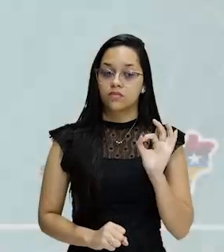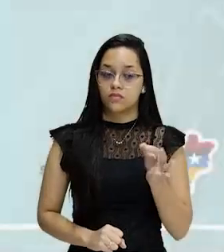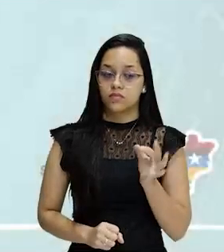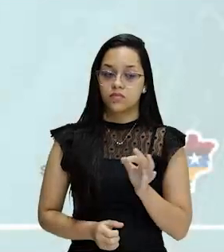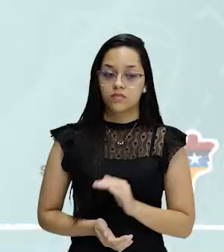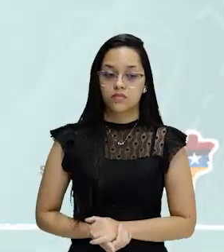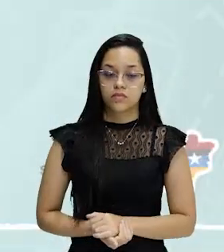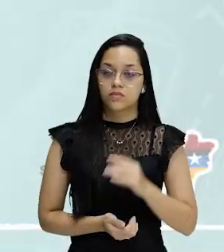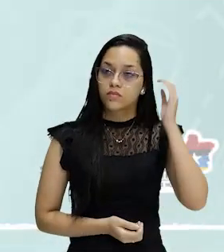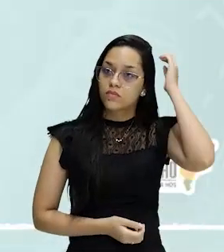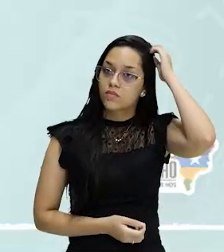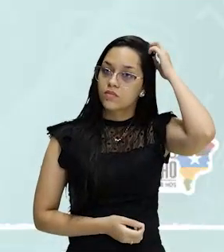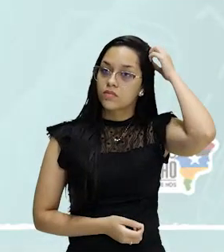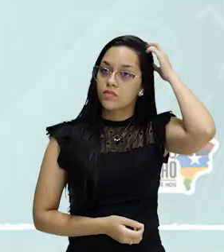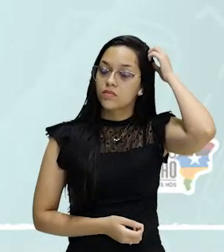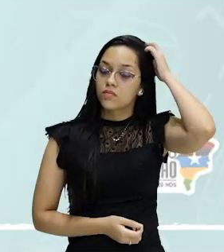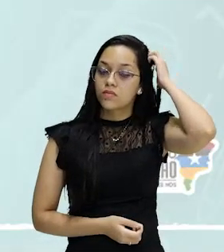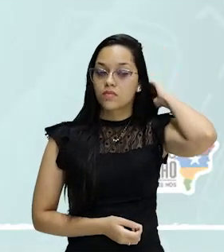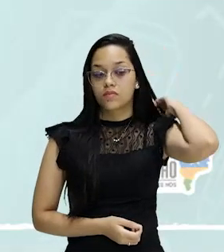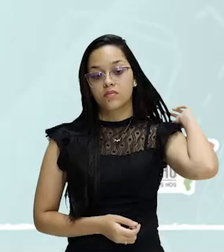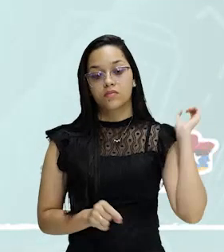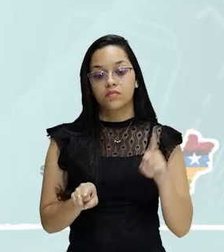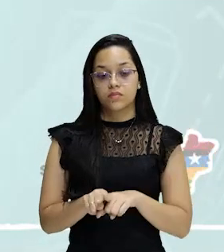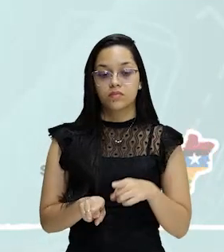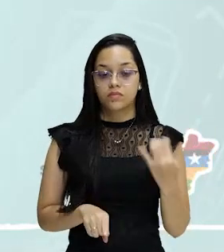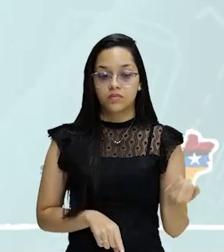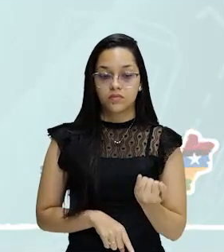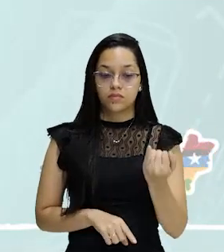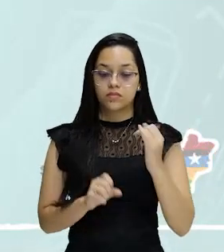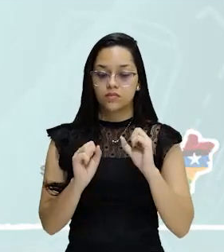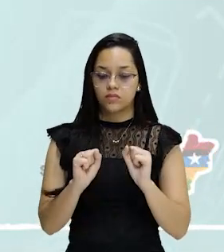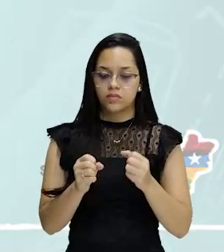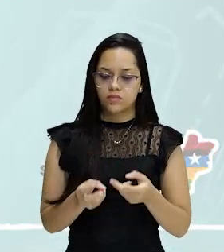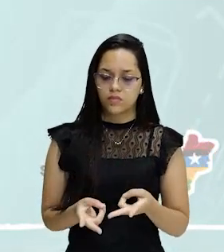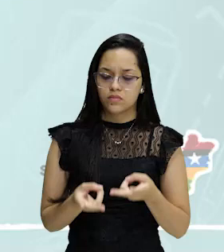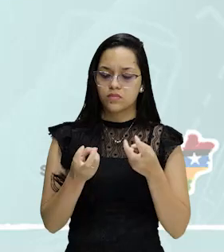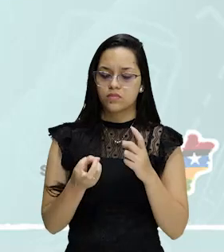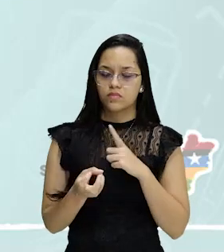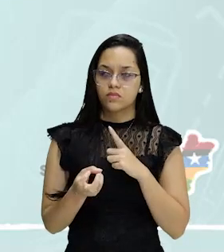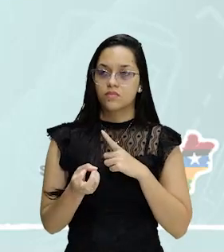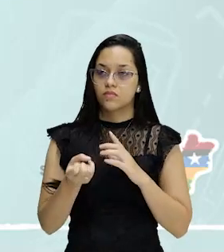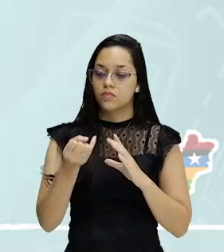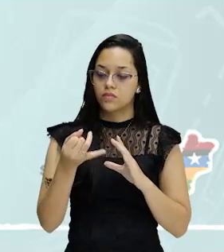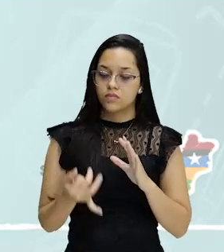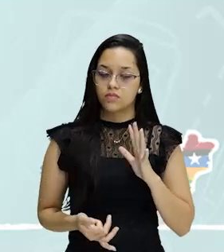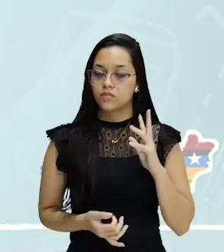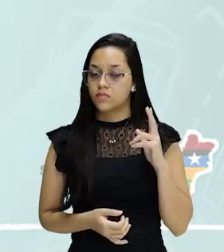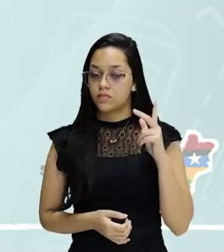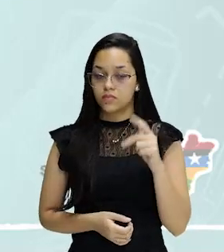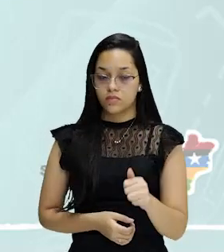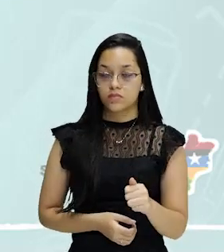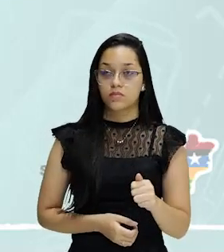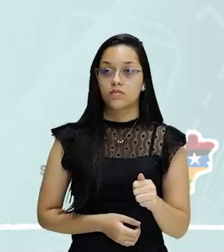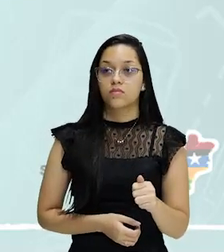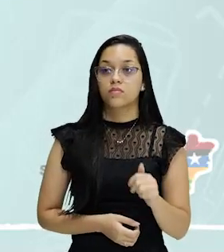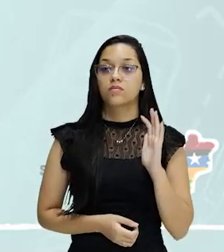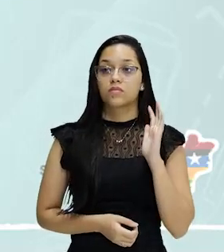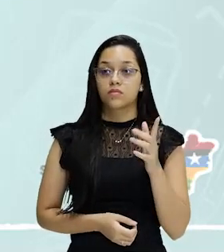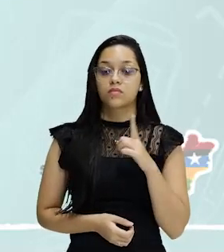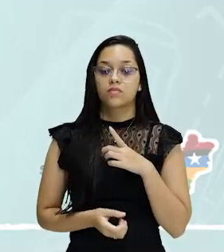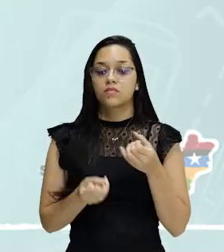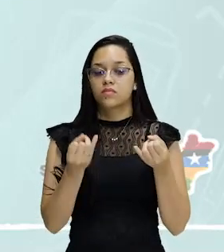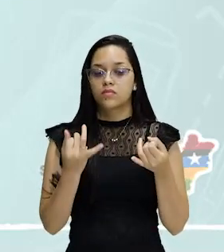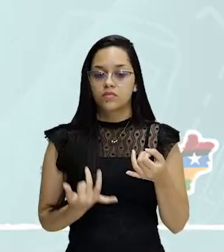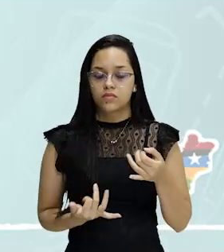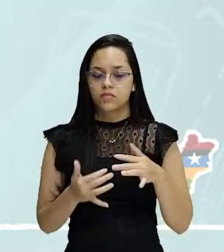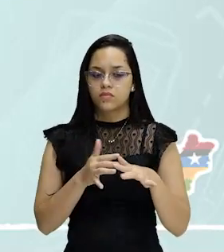galerinha? Muito bem. Outra coisa importante, quando se observa essas características gerais, né? E já que está se falando de